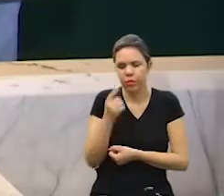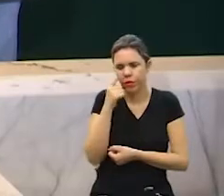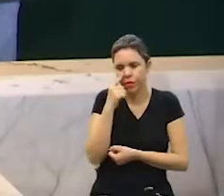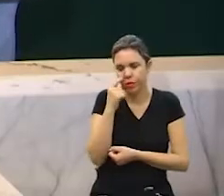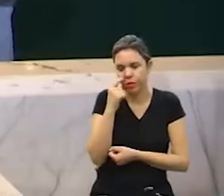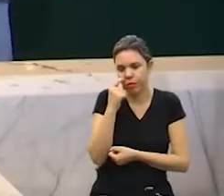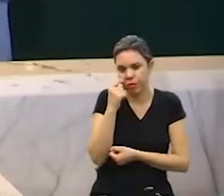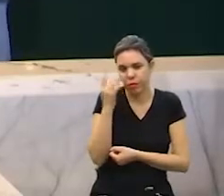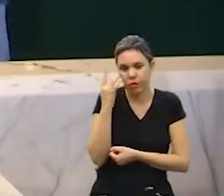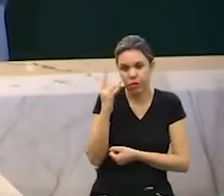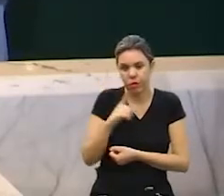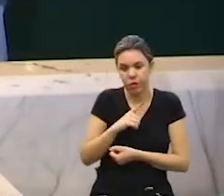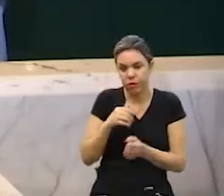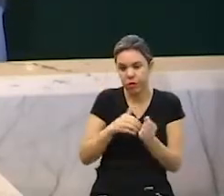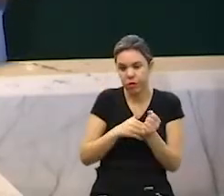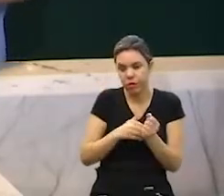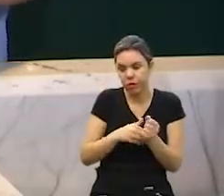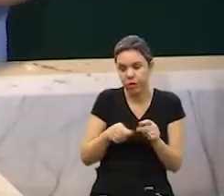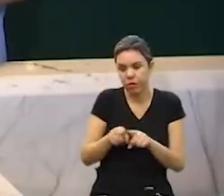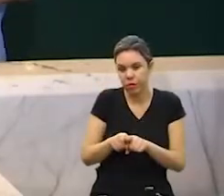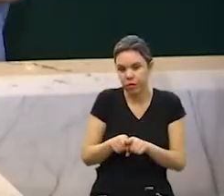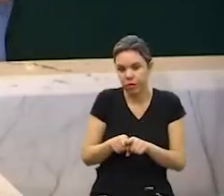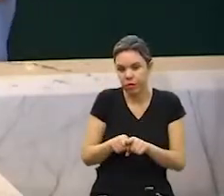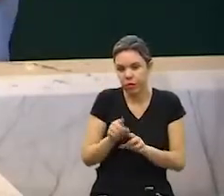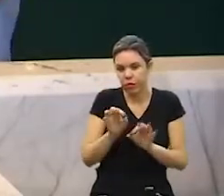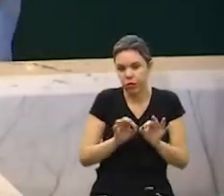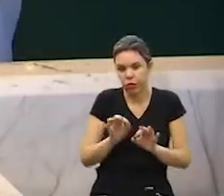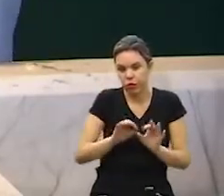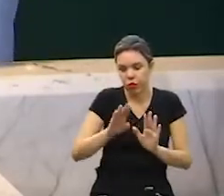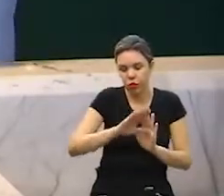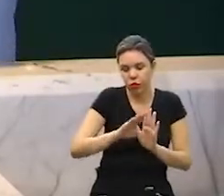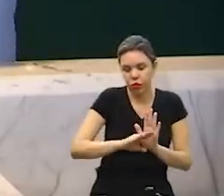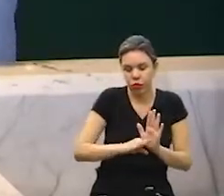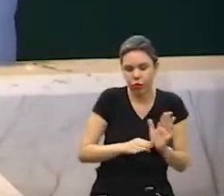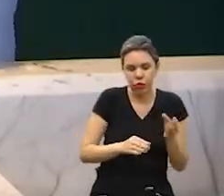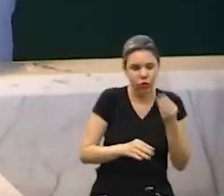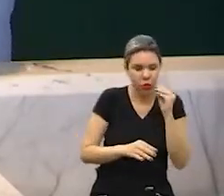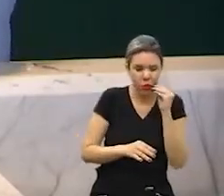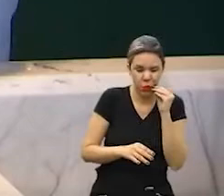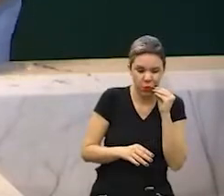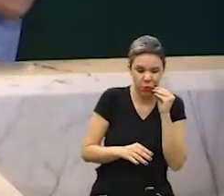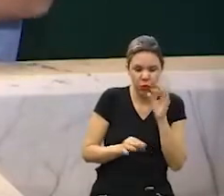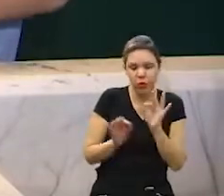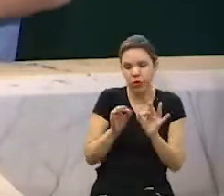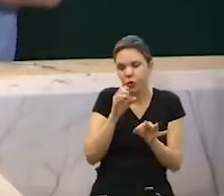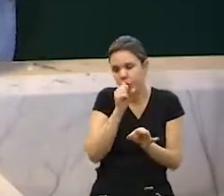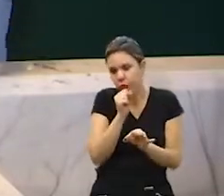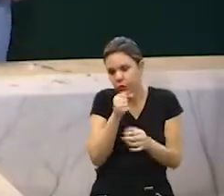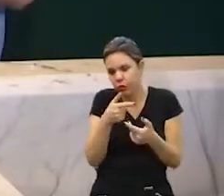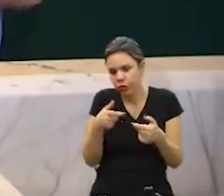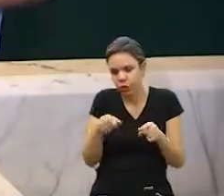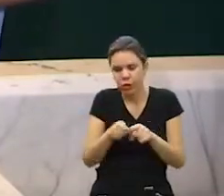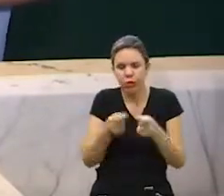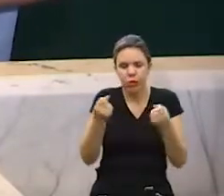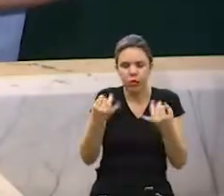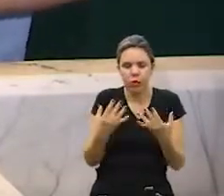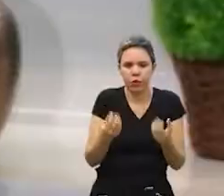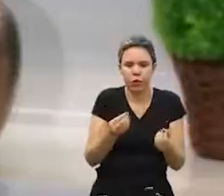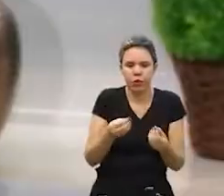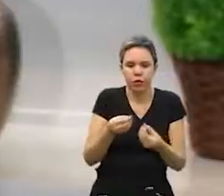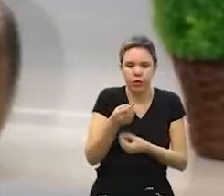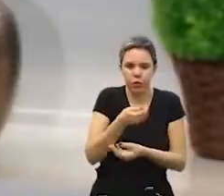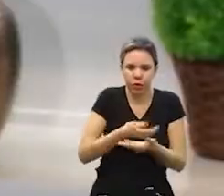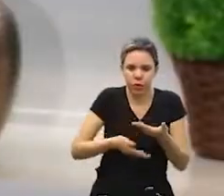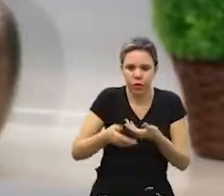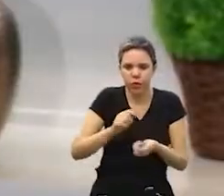aí, Dulce, tem um segredinho, então, da ordem, né? Você estava falando do mais amargo, mais cítrico. Conta pro pessoal. Sim, eu estava explicando como